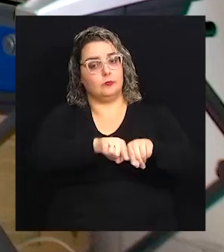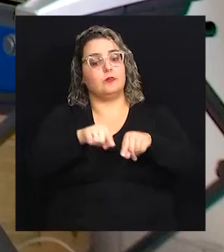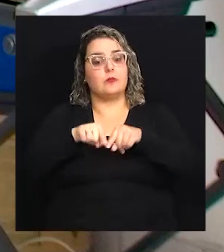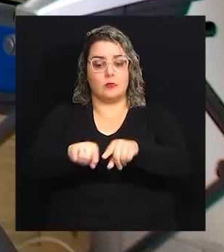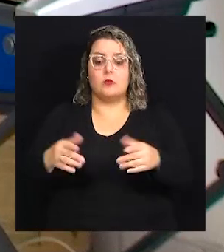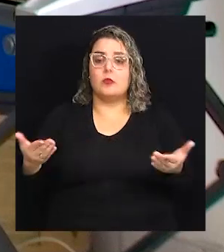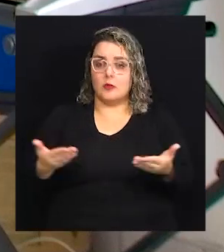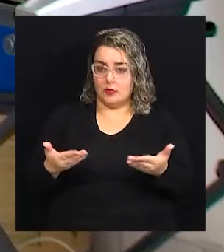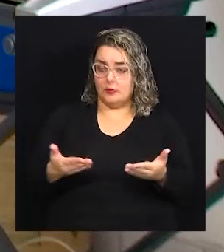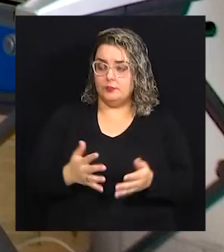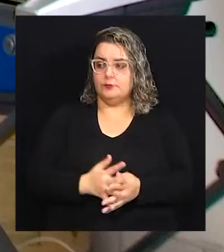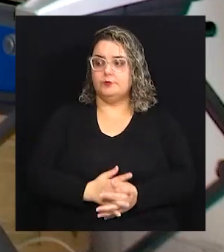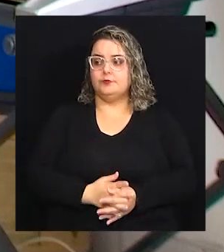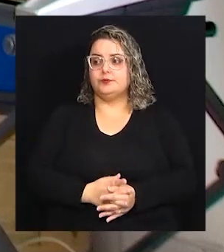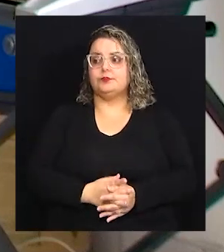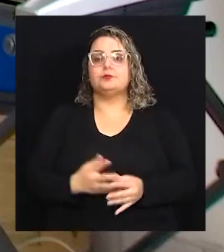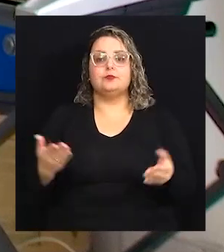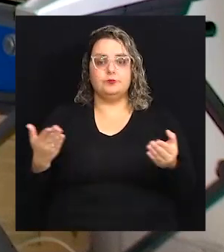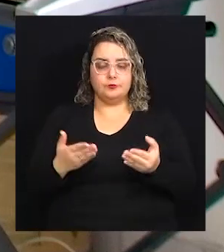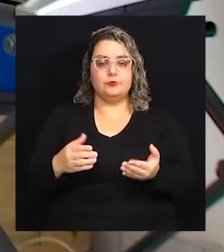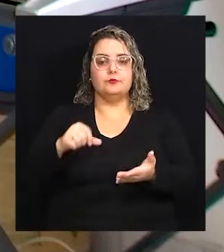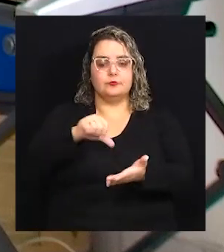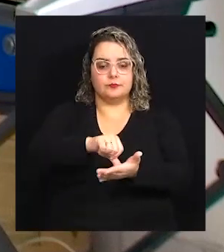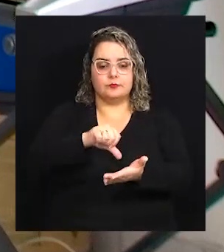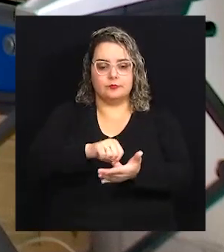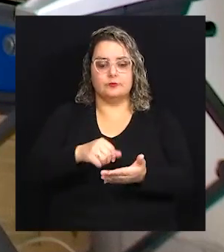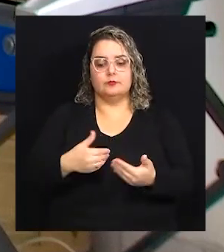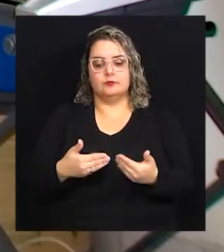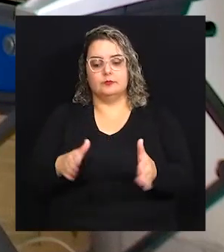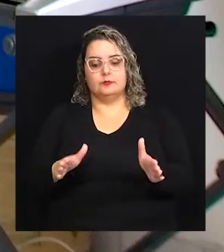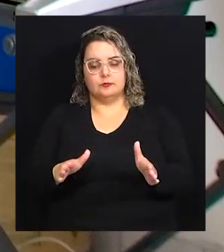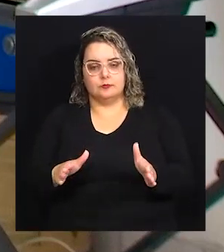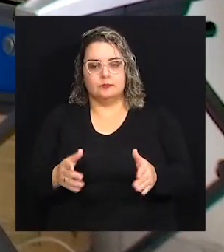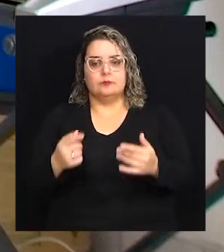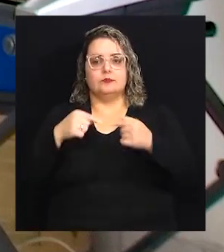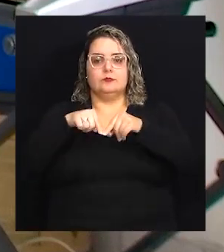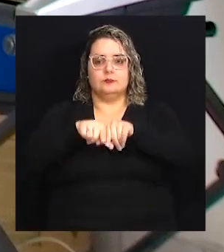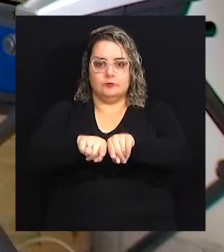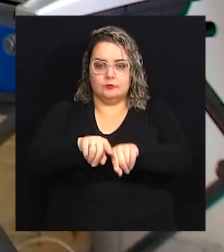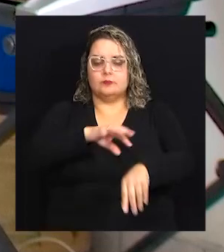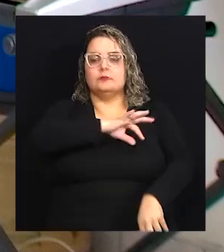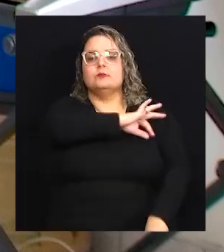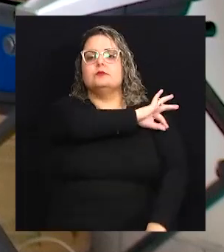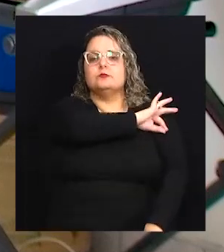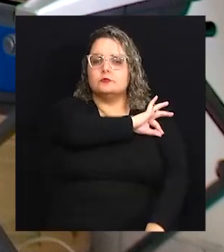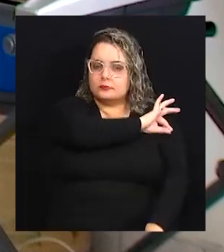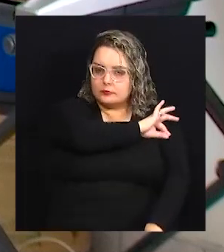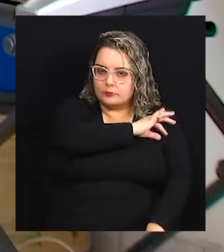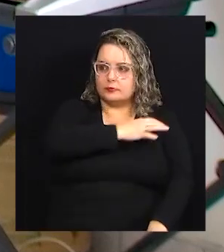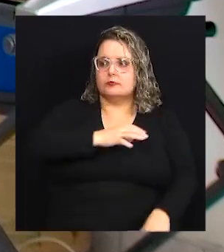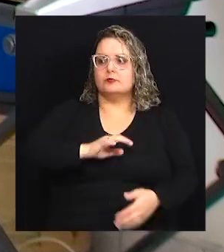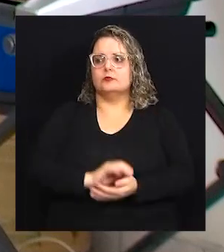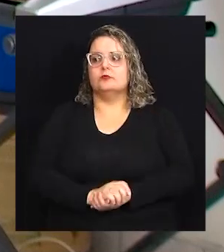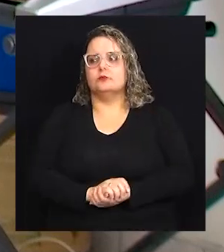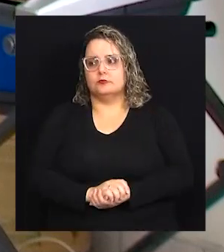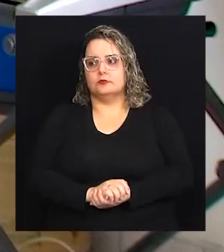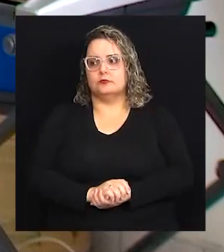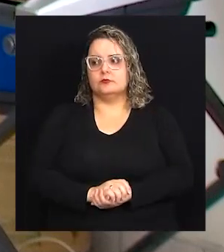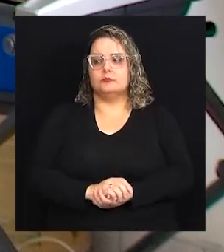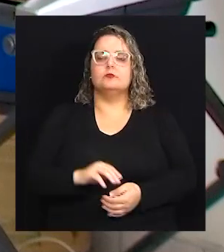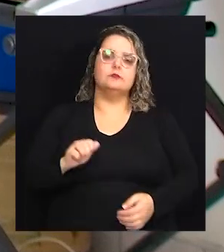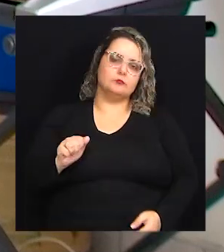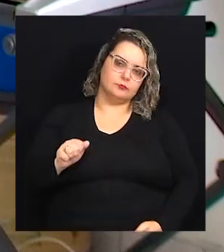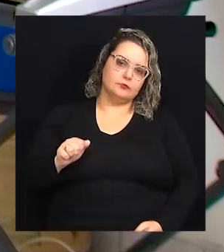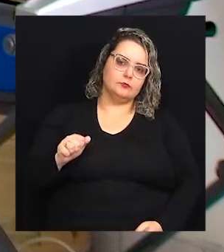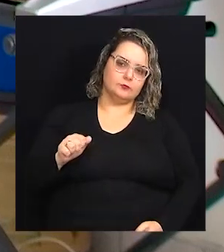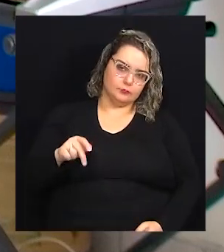essas parcerias hoje. Então hoje a unidade ela funciona com uma parceria da prefeitura e com o